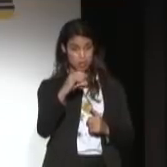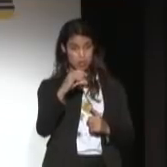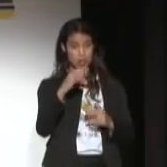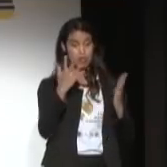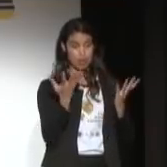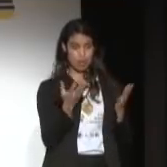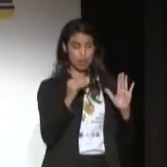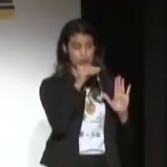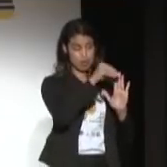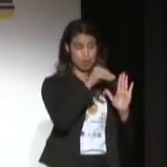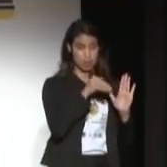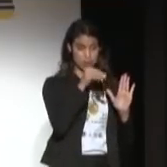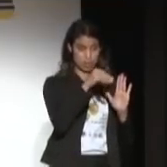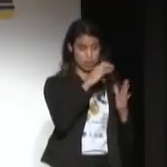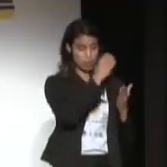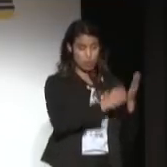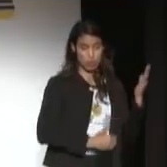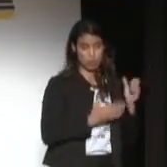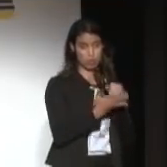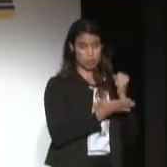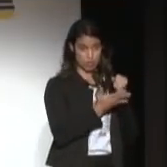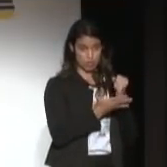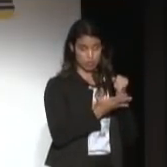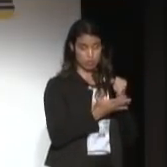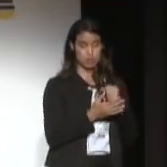implementadas como um currículo base.